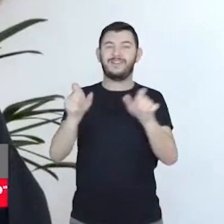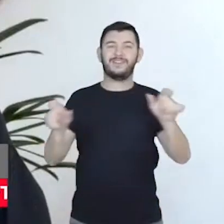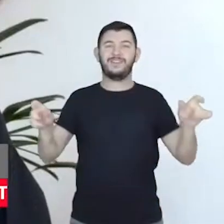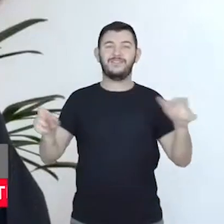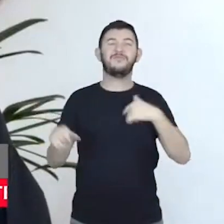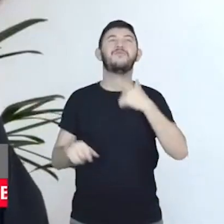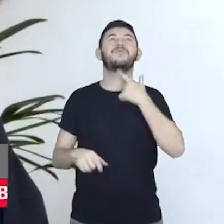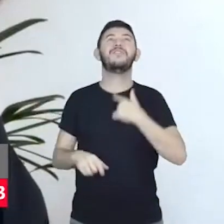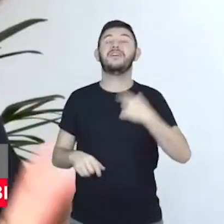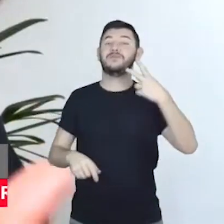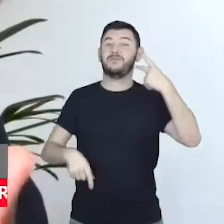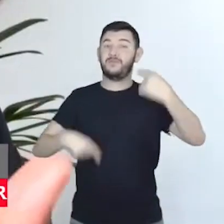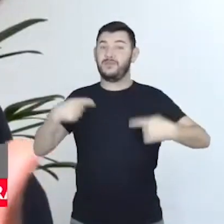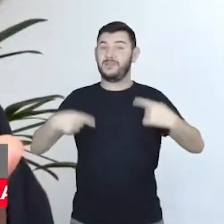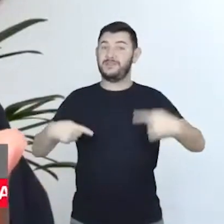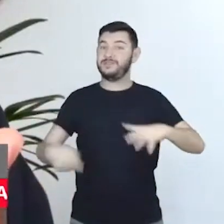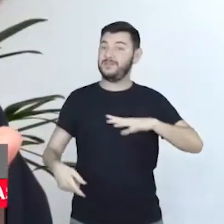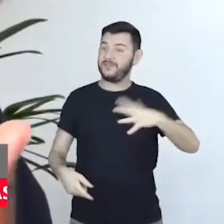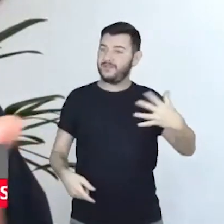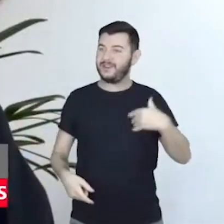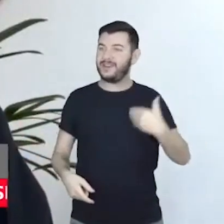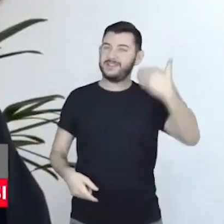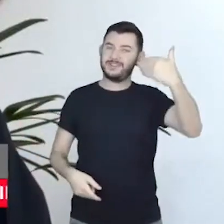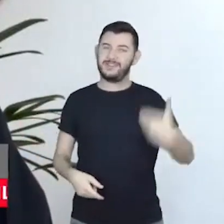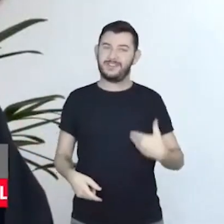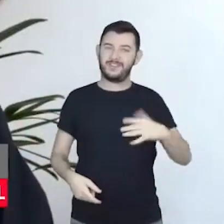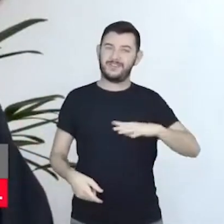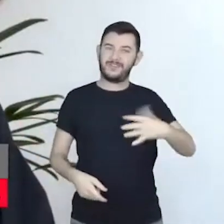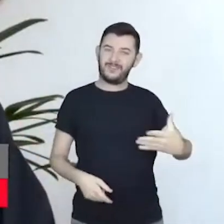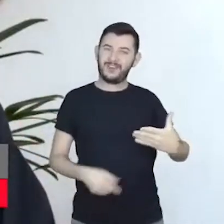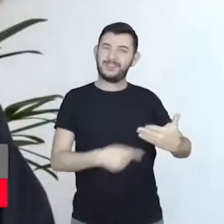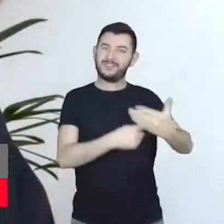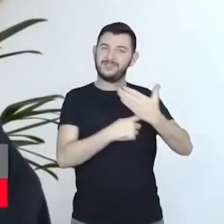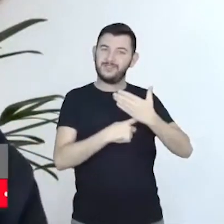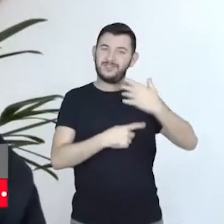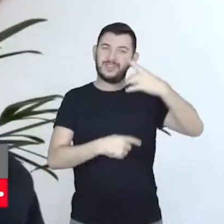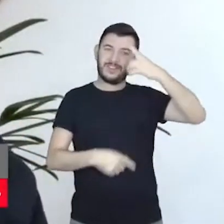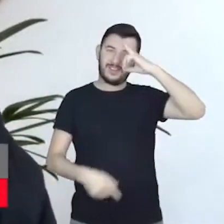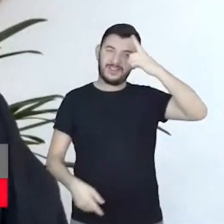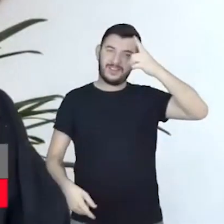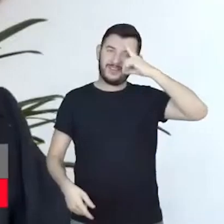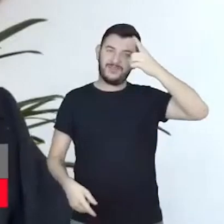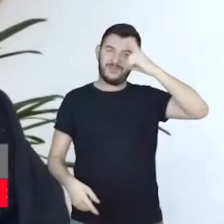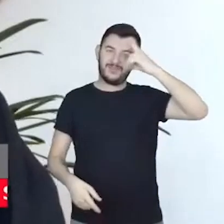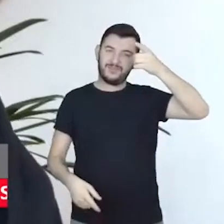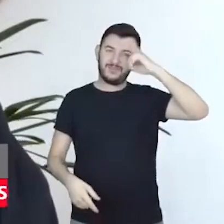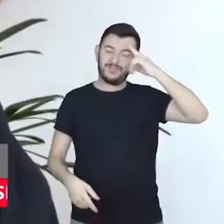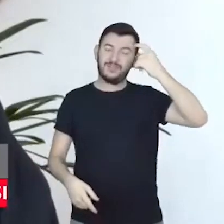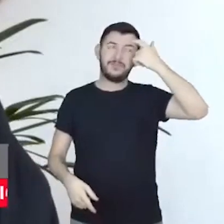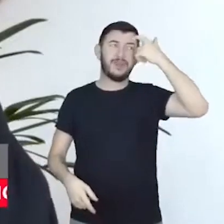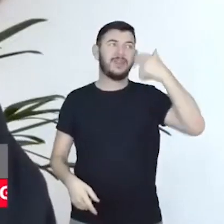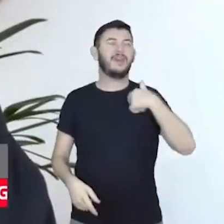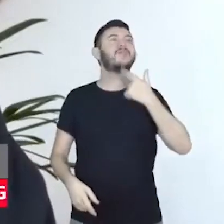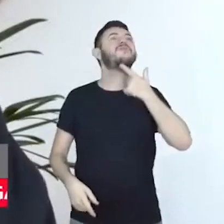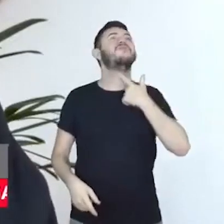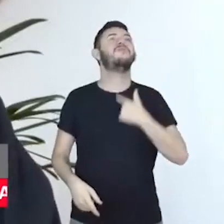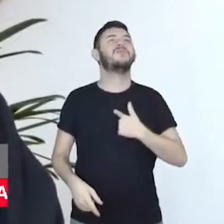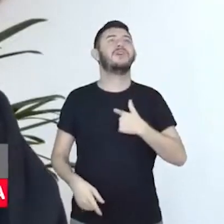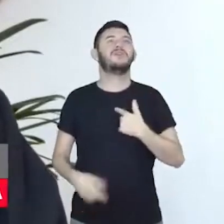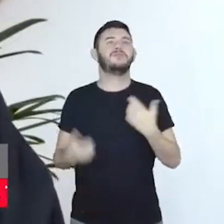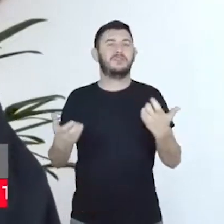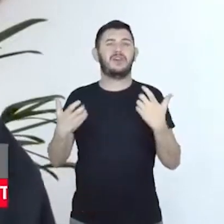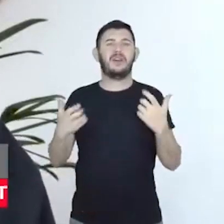estar na política, e isso tem sido o meu encorajador todo dia. Pensar que eu não quero ver